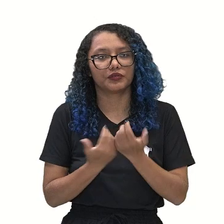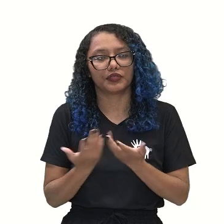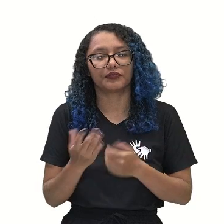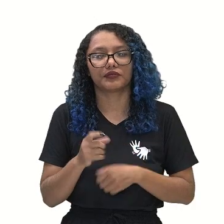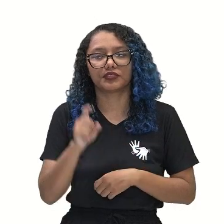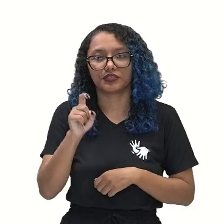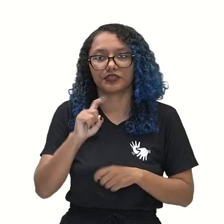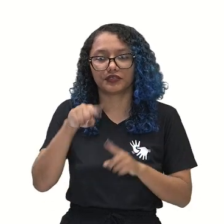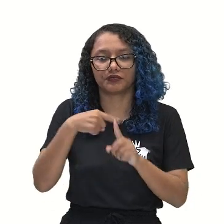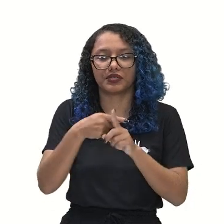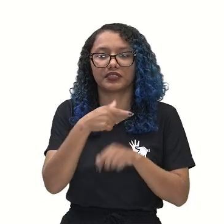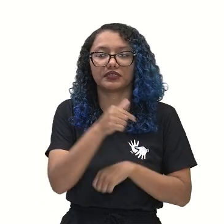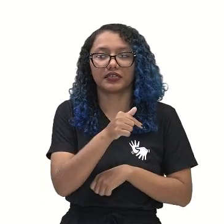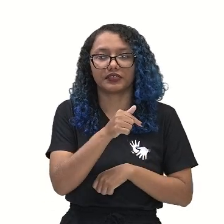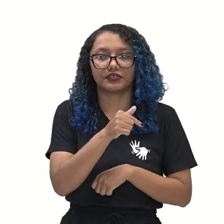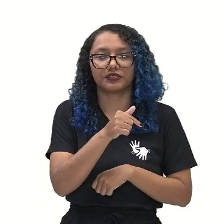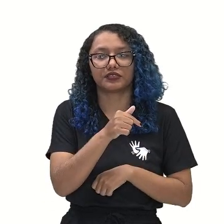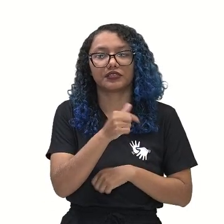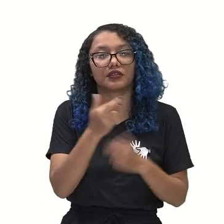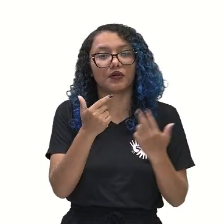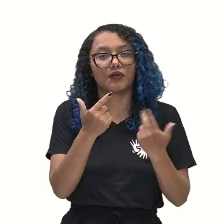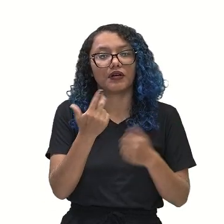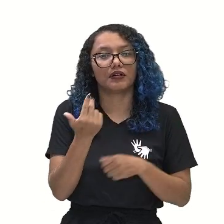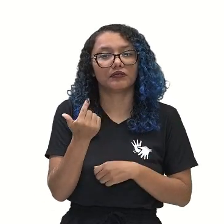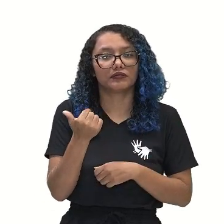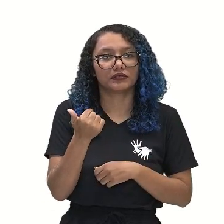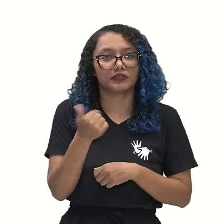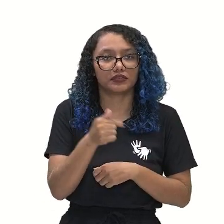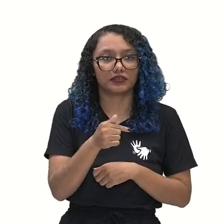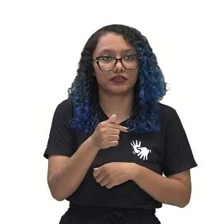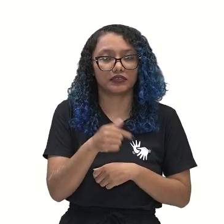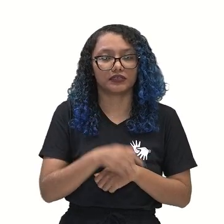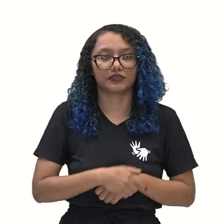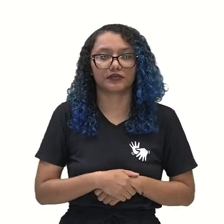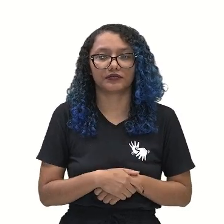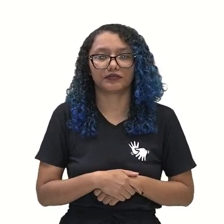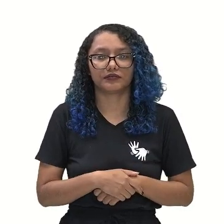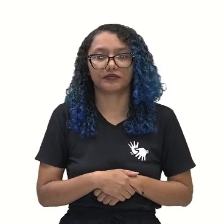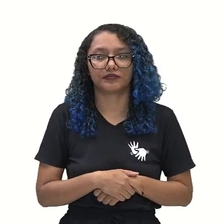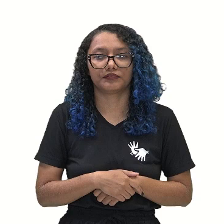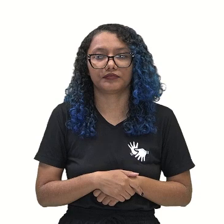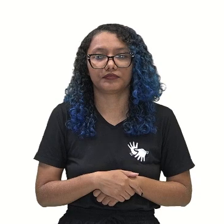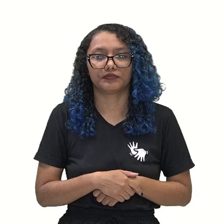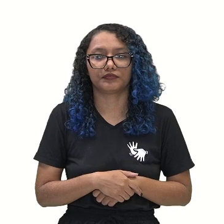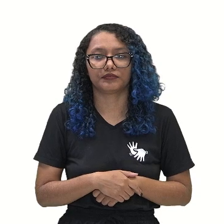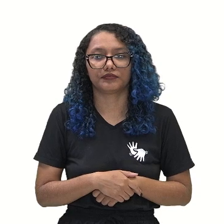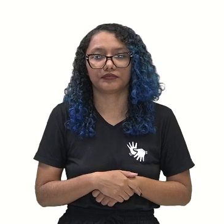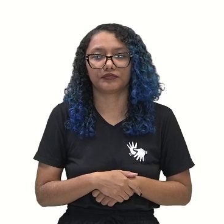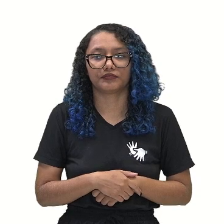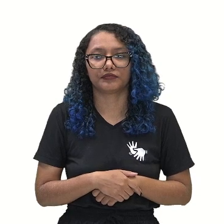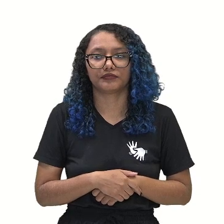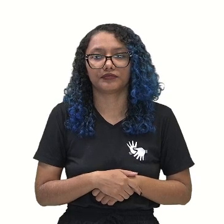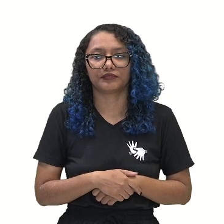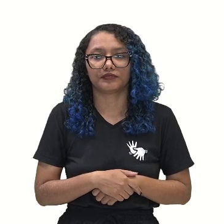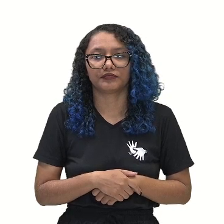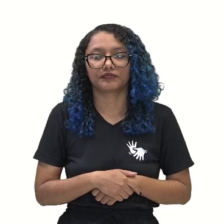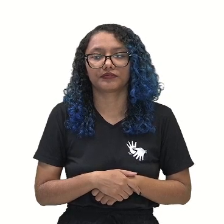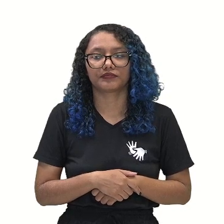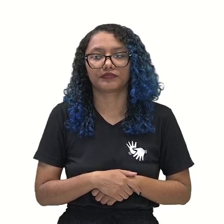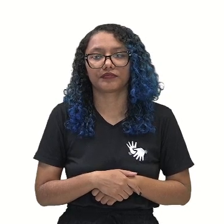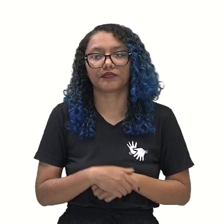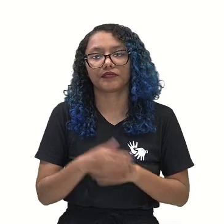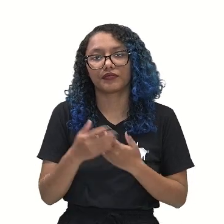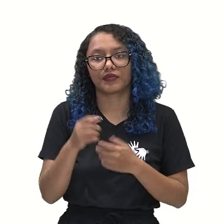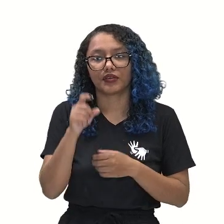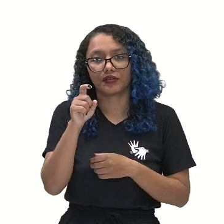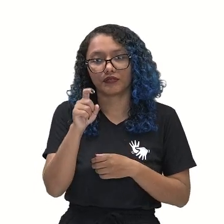x mais 7 igual a 17. Resolvendo esta equação agora, o